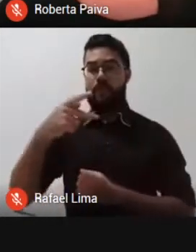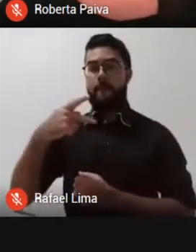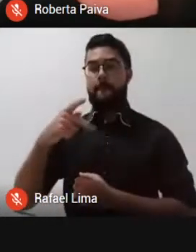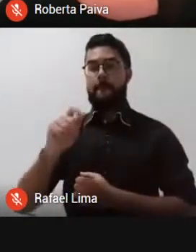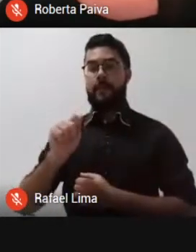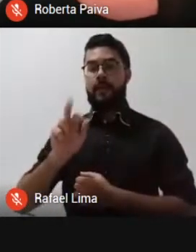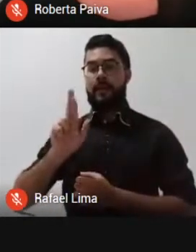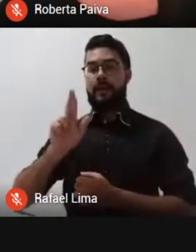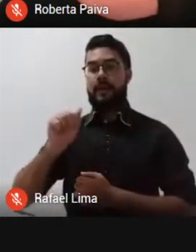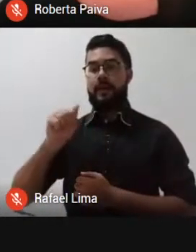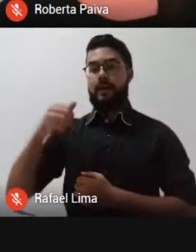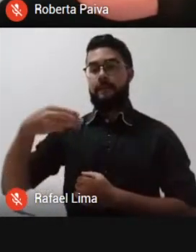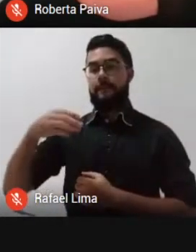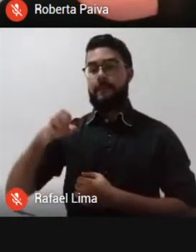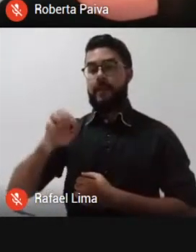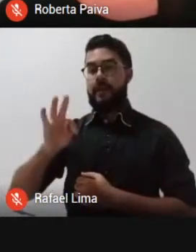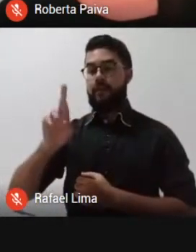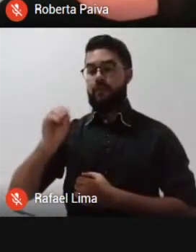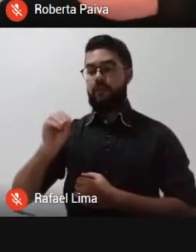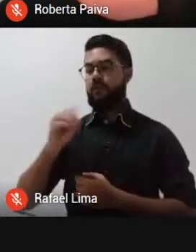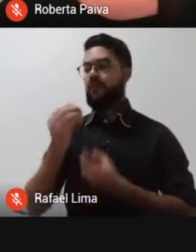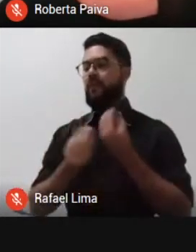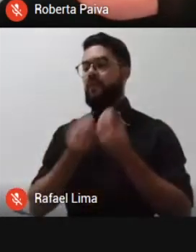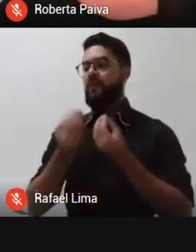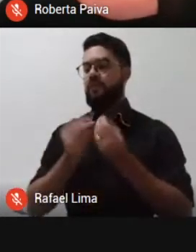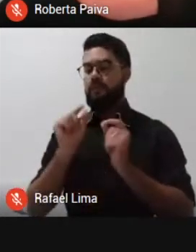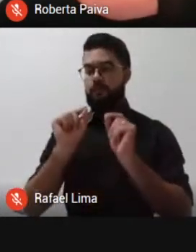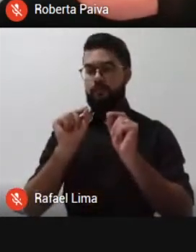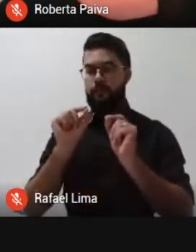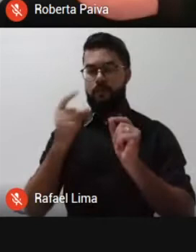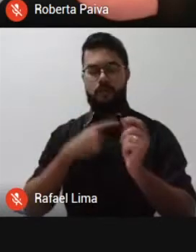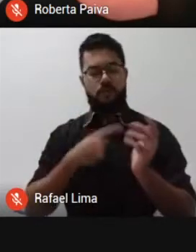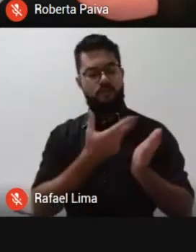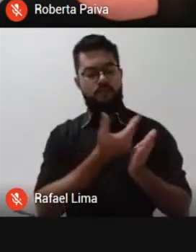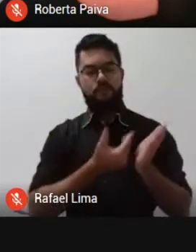pode gerar objetos geométricos orientados